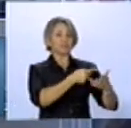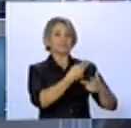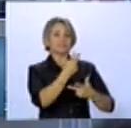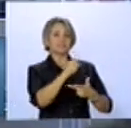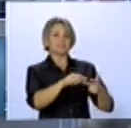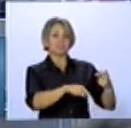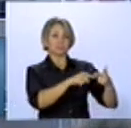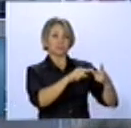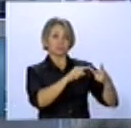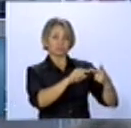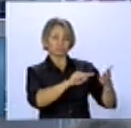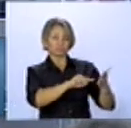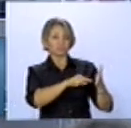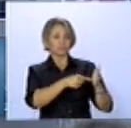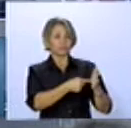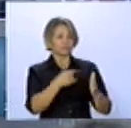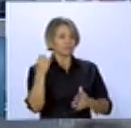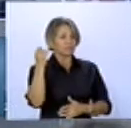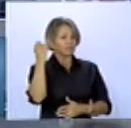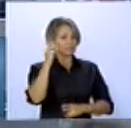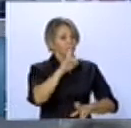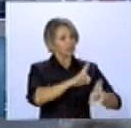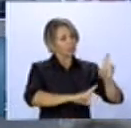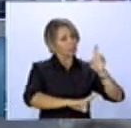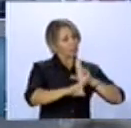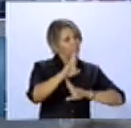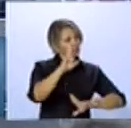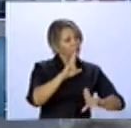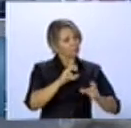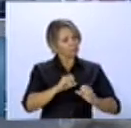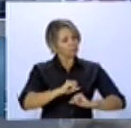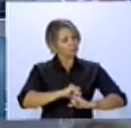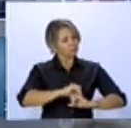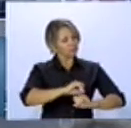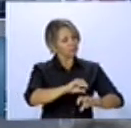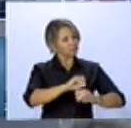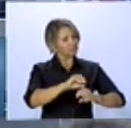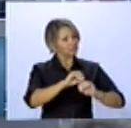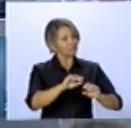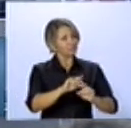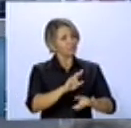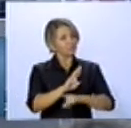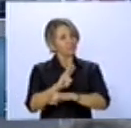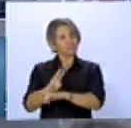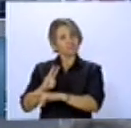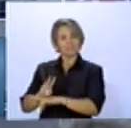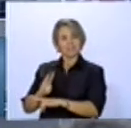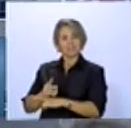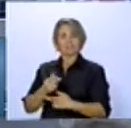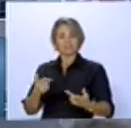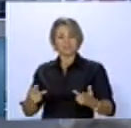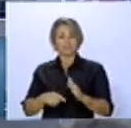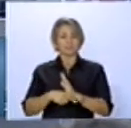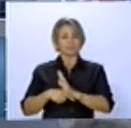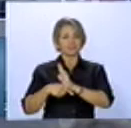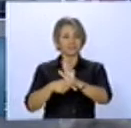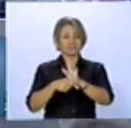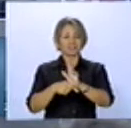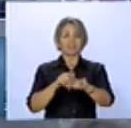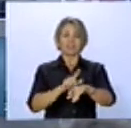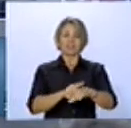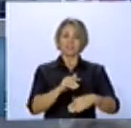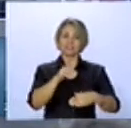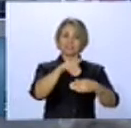relevante de discussão que é o uso de incentivos fiscais como atrativo para financiamento de campanha